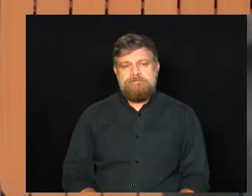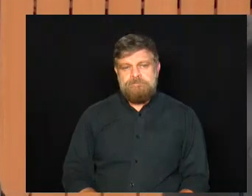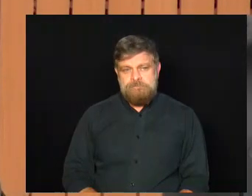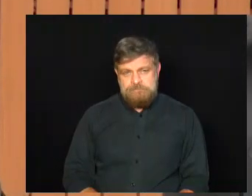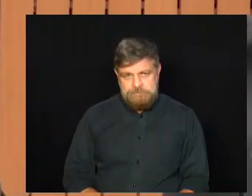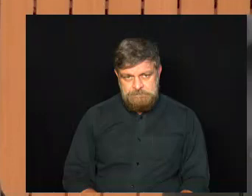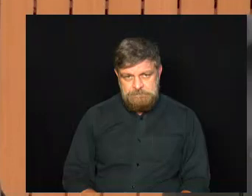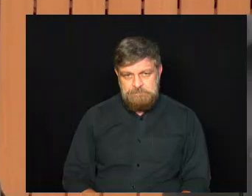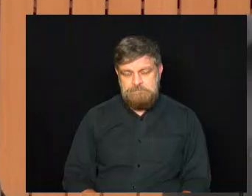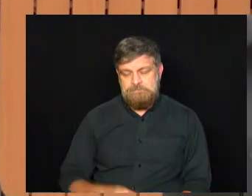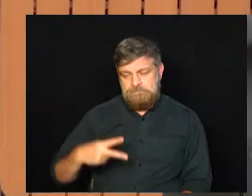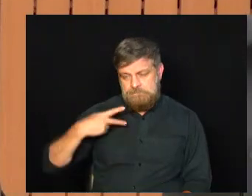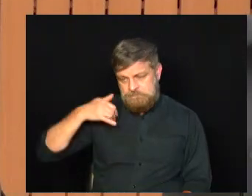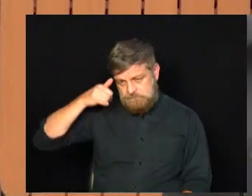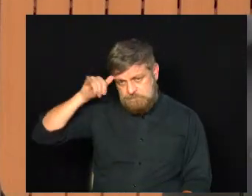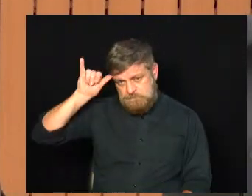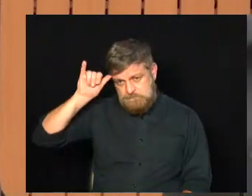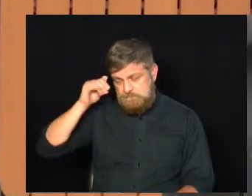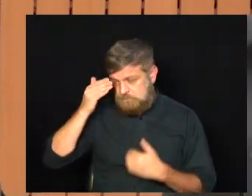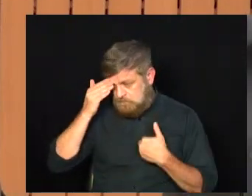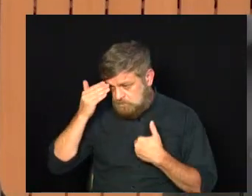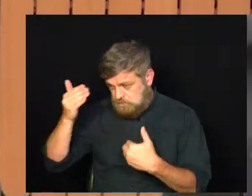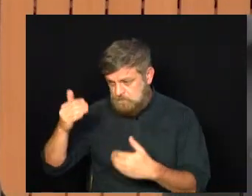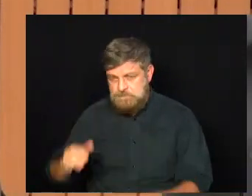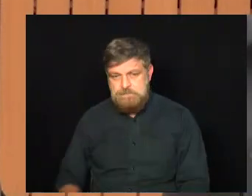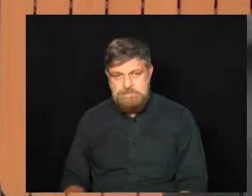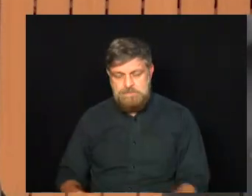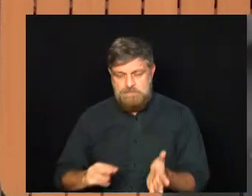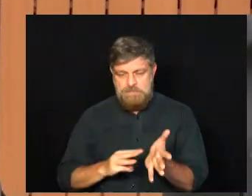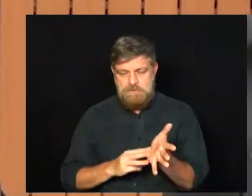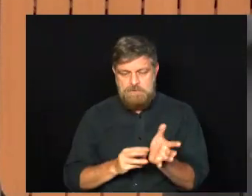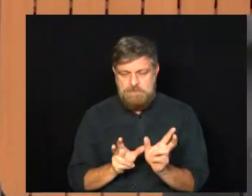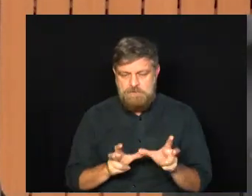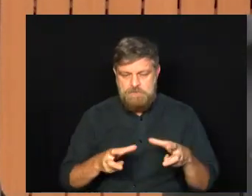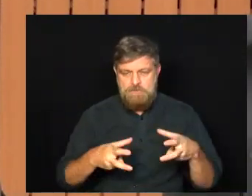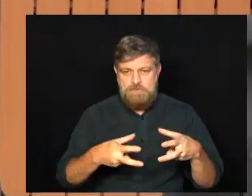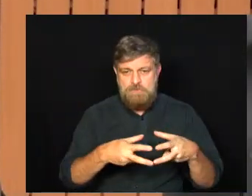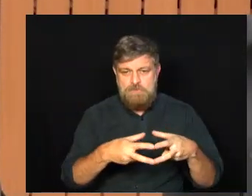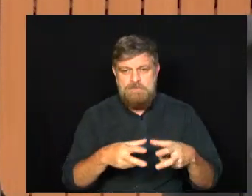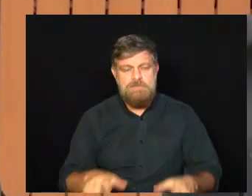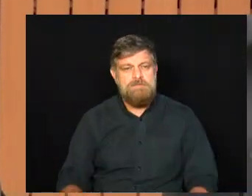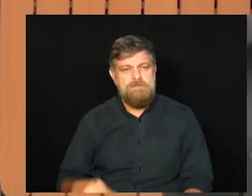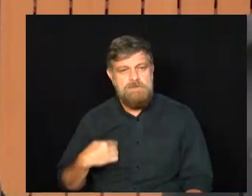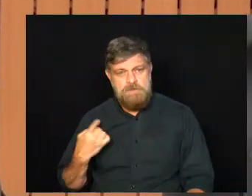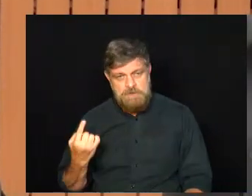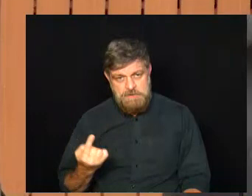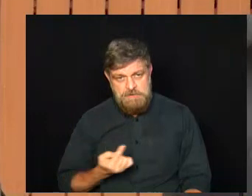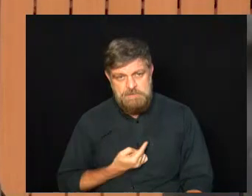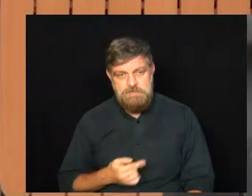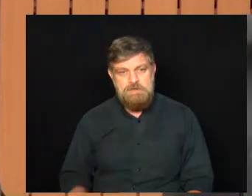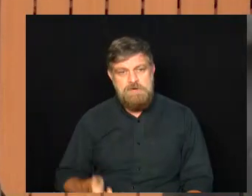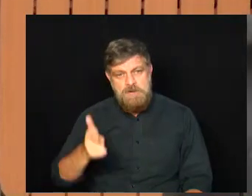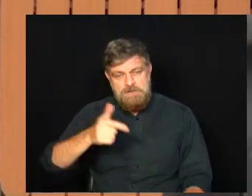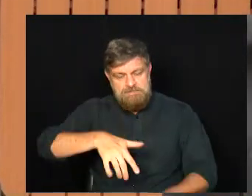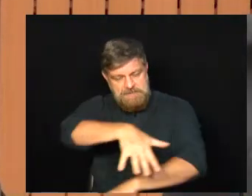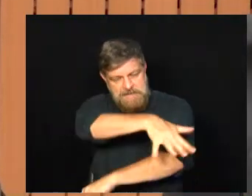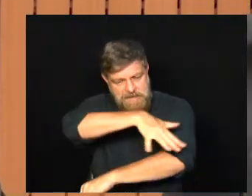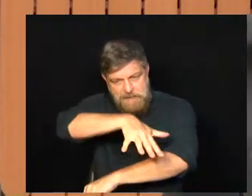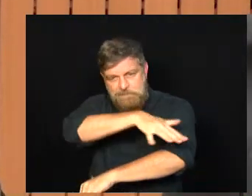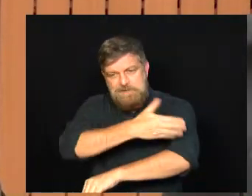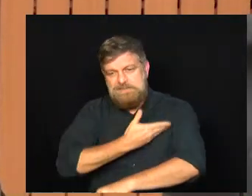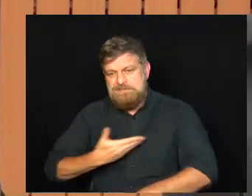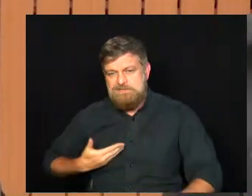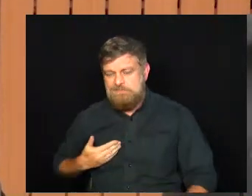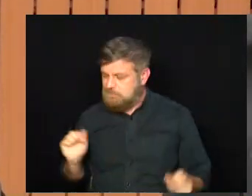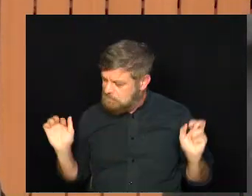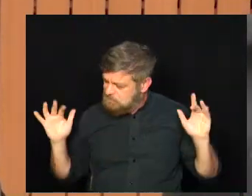Obrigada, vereador Paulo Búfalo, membro dessa comissão. E vamos, né, ocupar novamente as praças, as ruas com